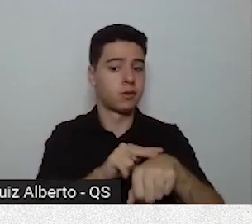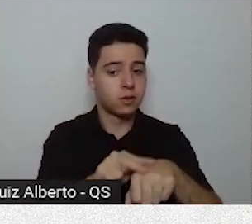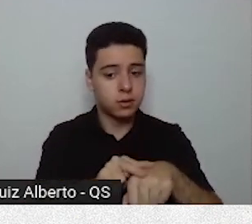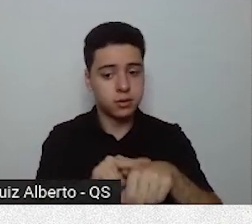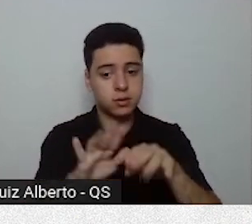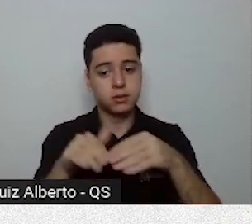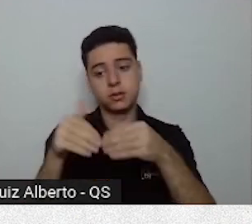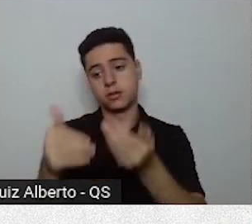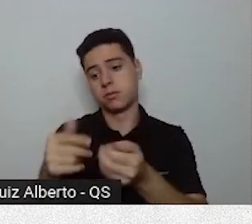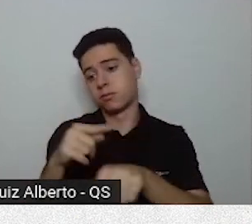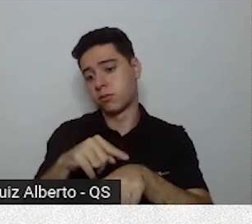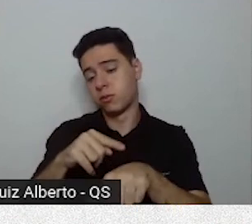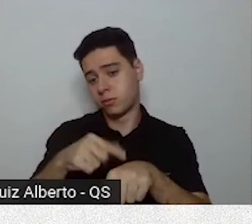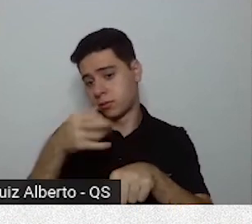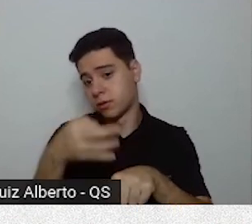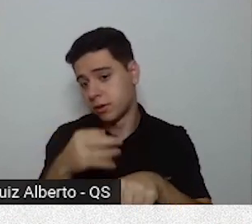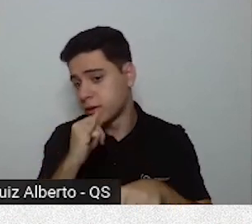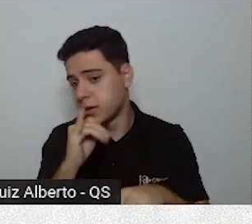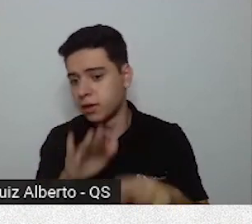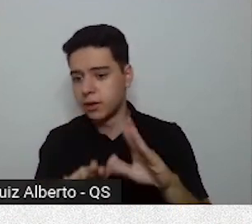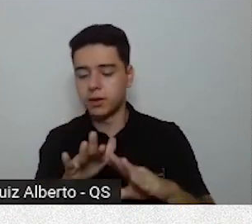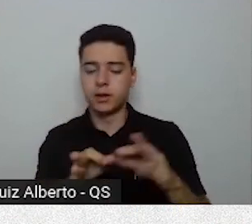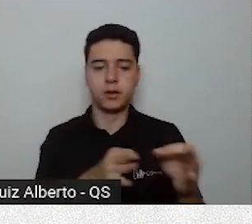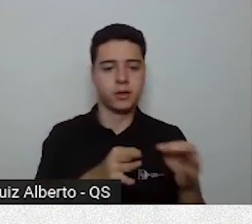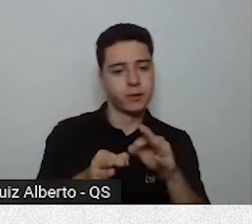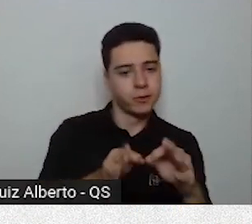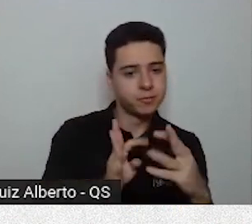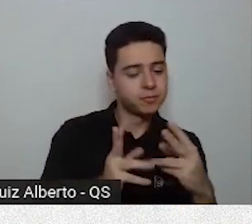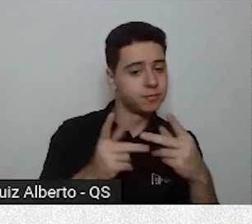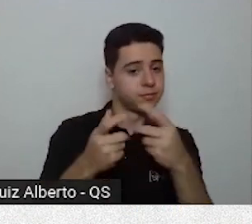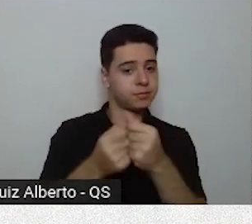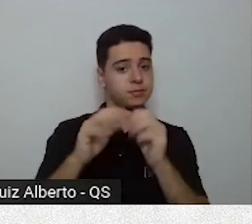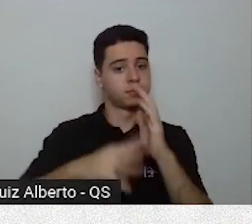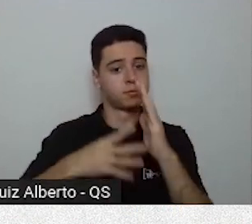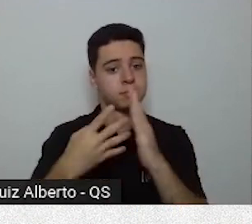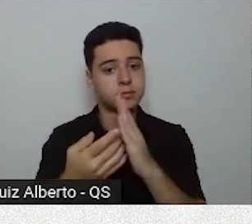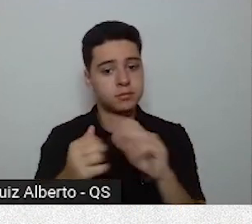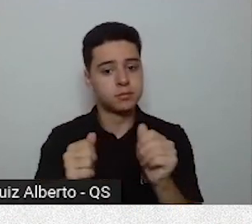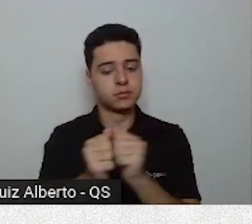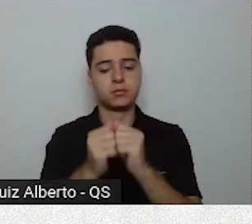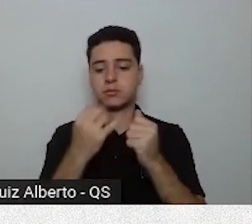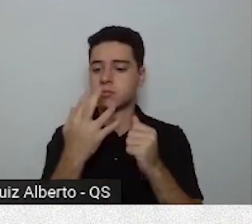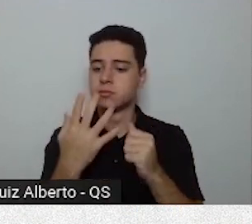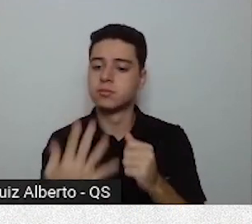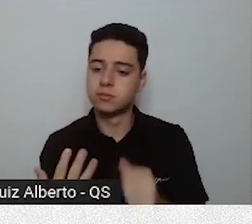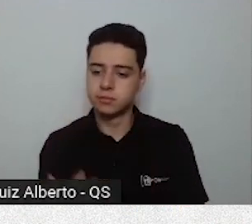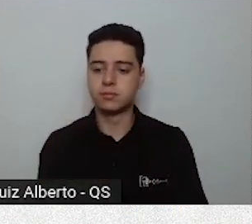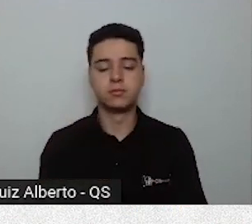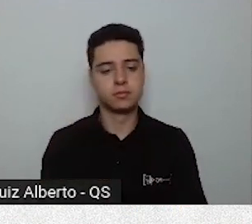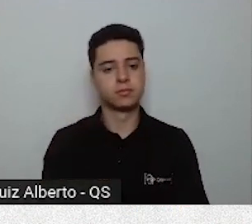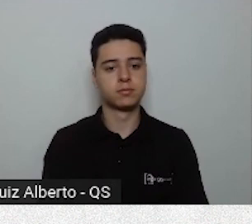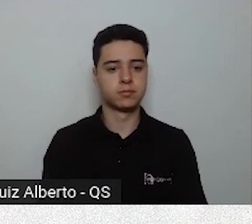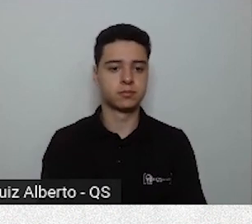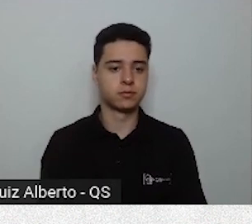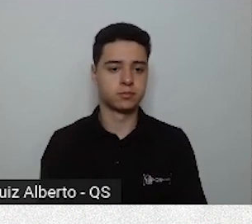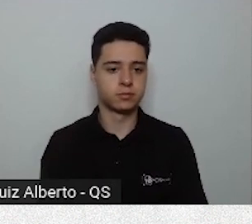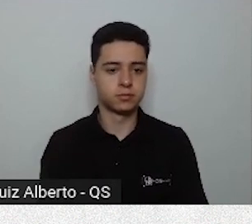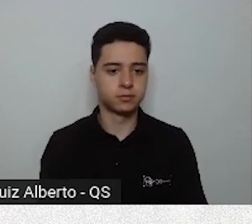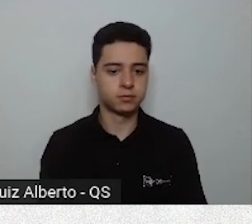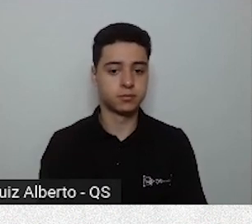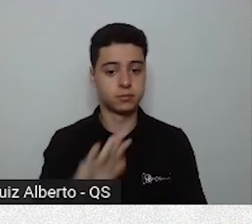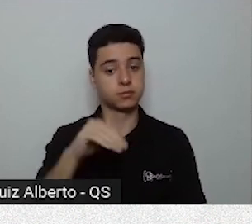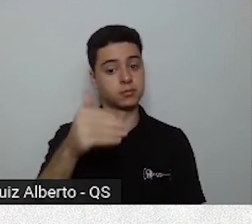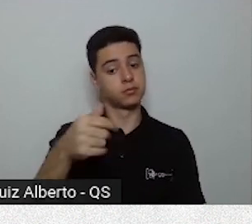um momento, né, dessa pintura com esses tons, com essas cores, né? Então eu sugiro que vocês